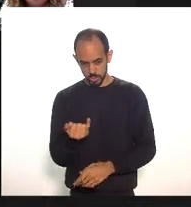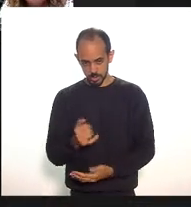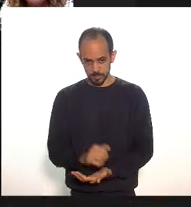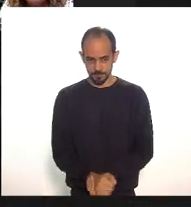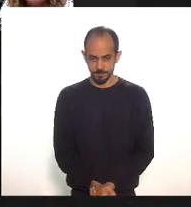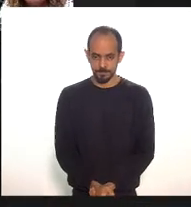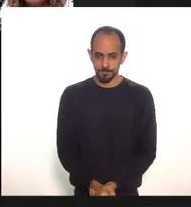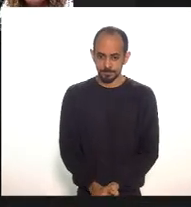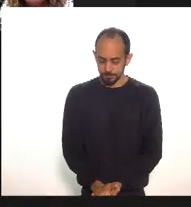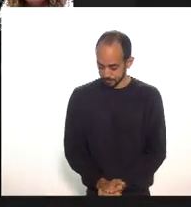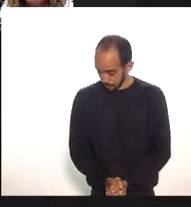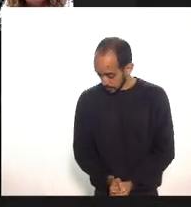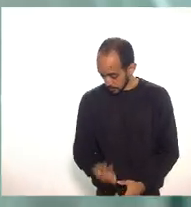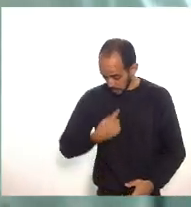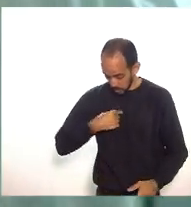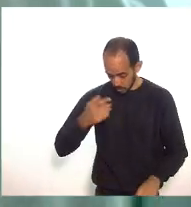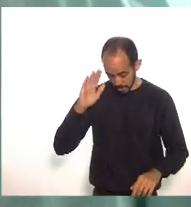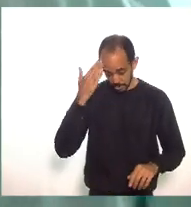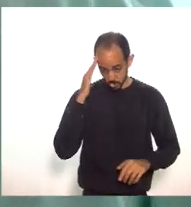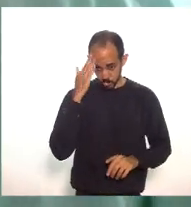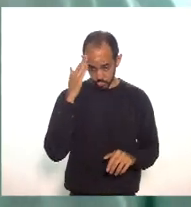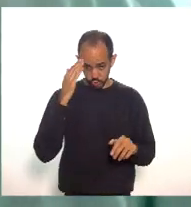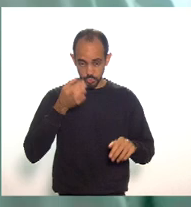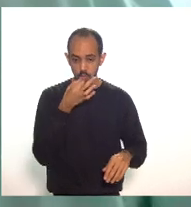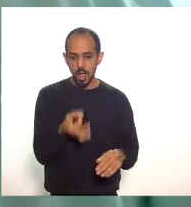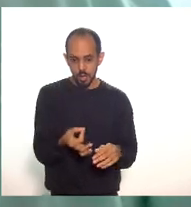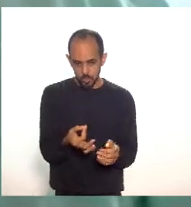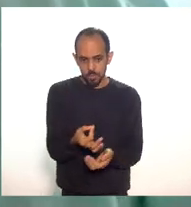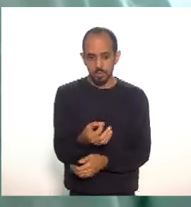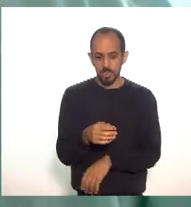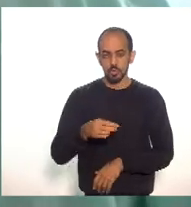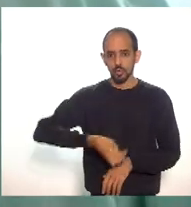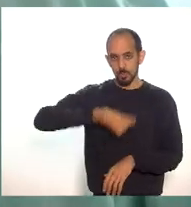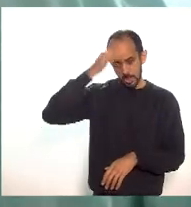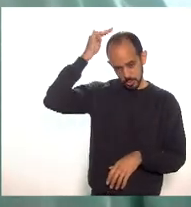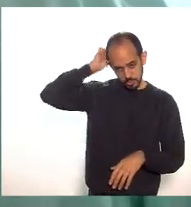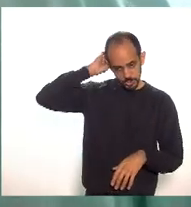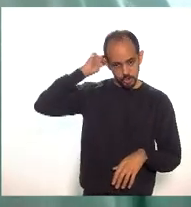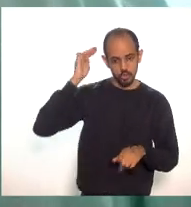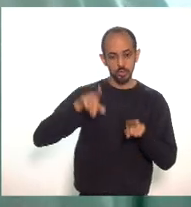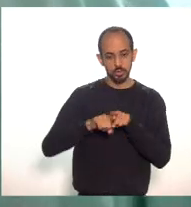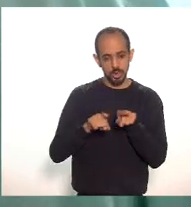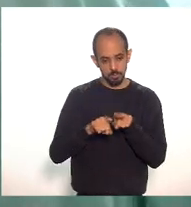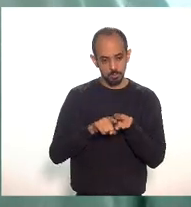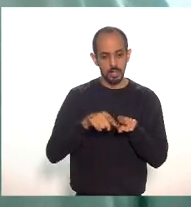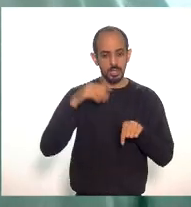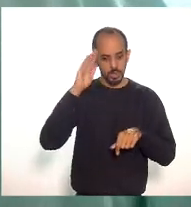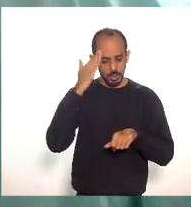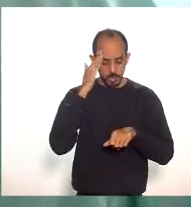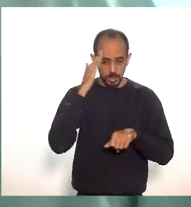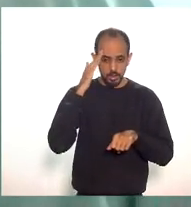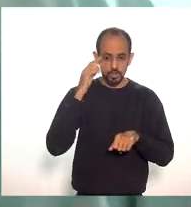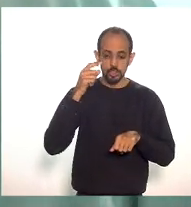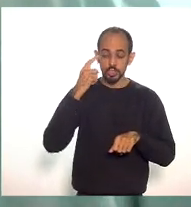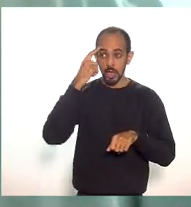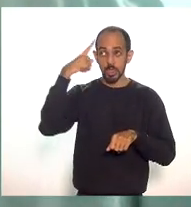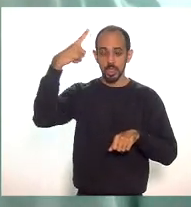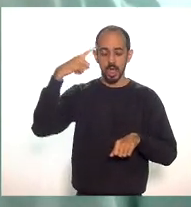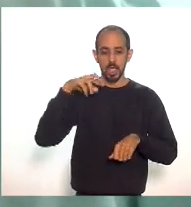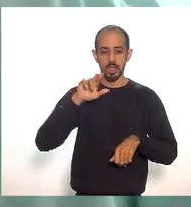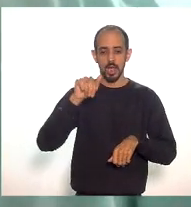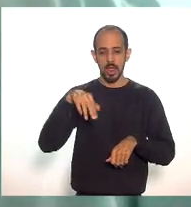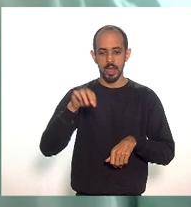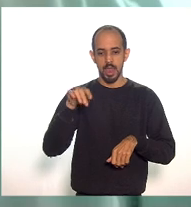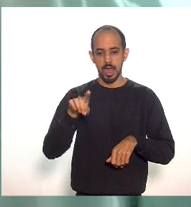mim bom então eu entendi o argumento do Márcio Pacheco que também tende a defesa da Renata suja